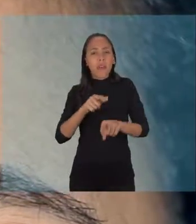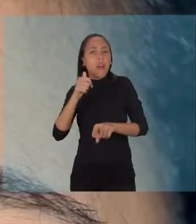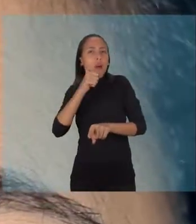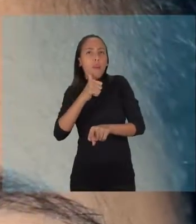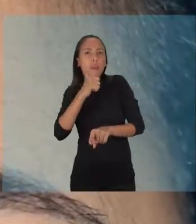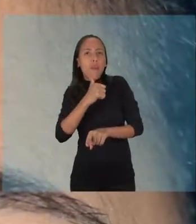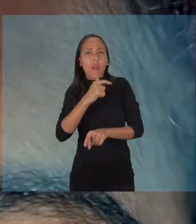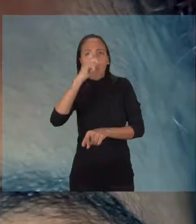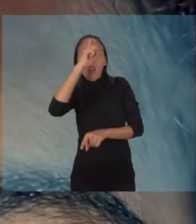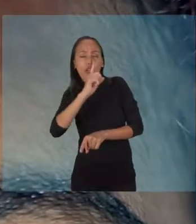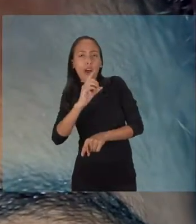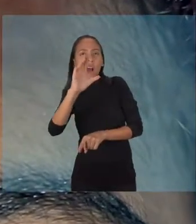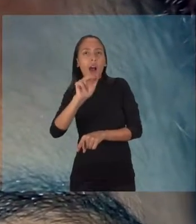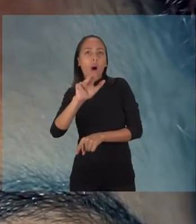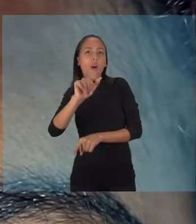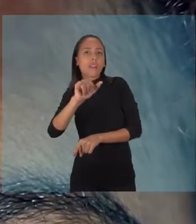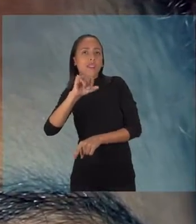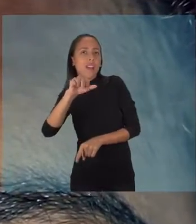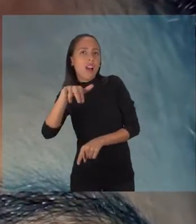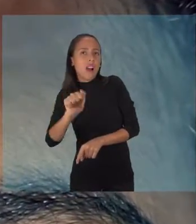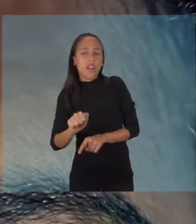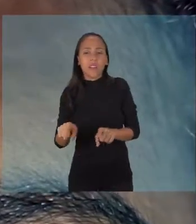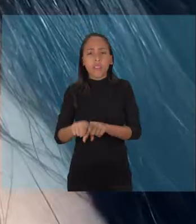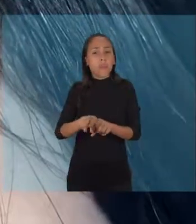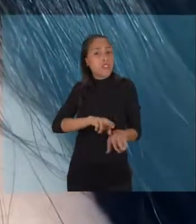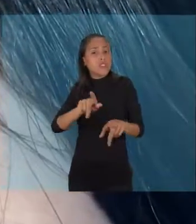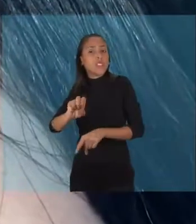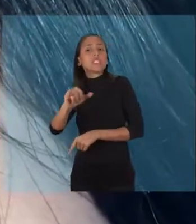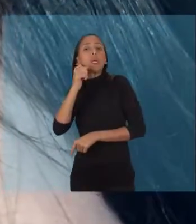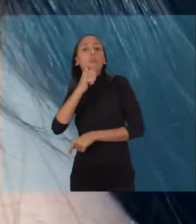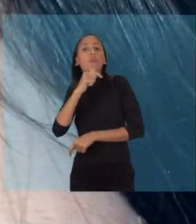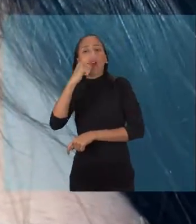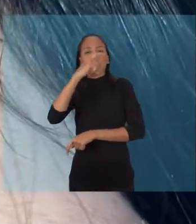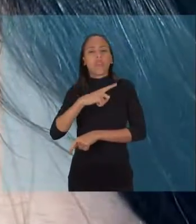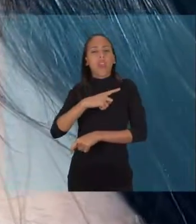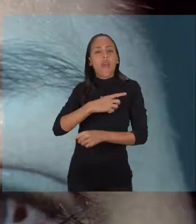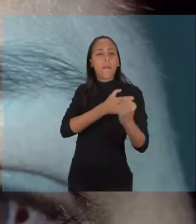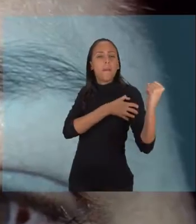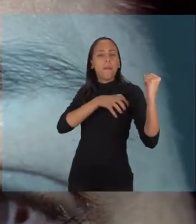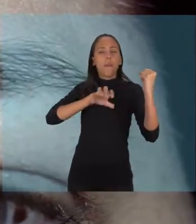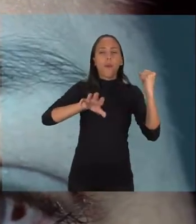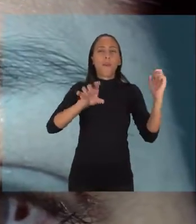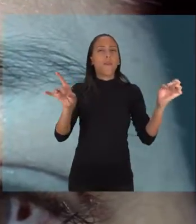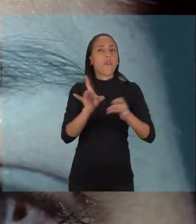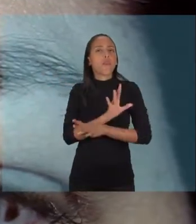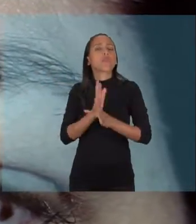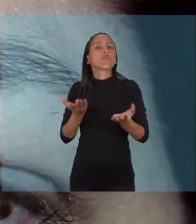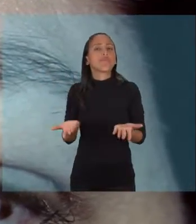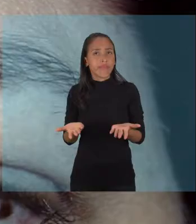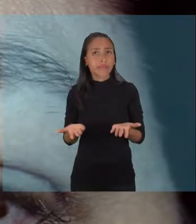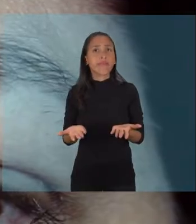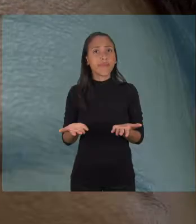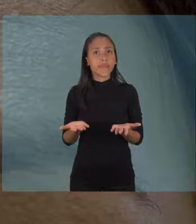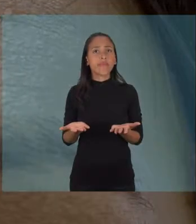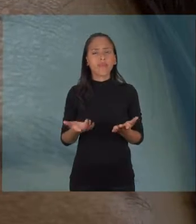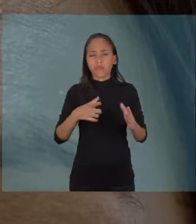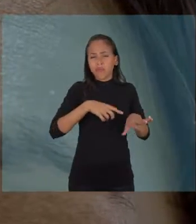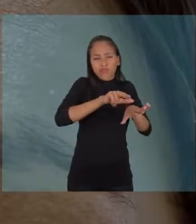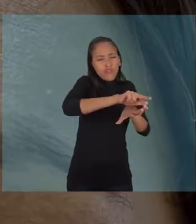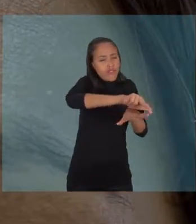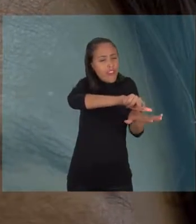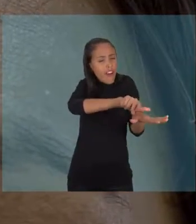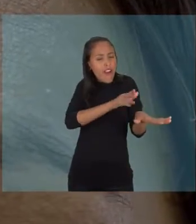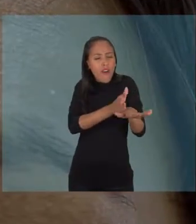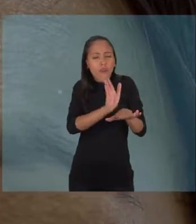uma loira caucasiana falar sobre feminismo, que é diferente de uma mulher, sabe, super empoderada, falar